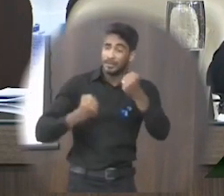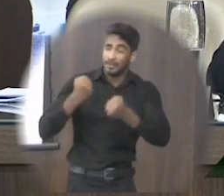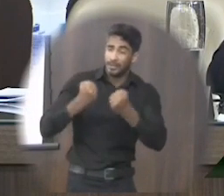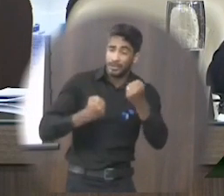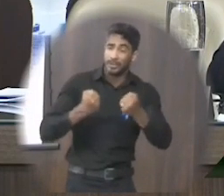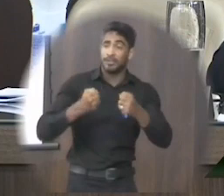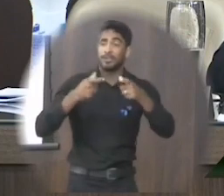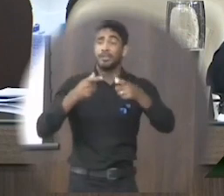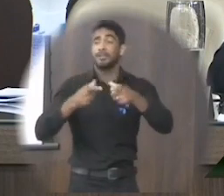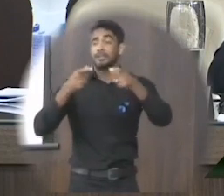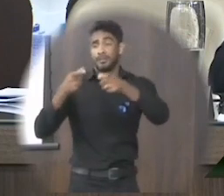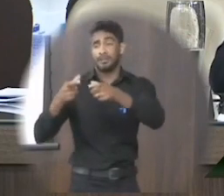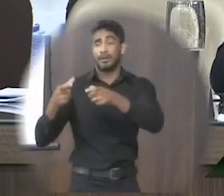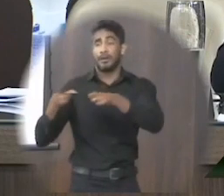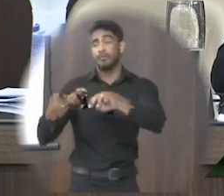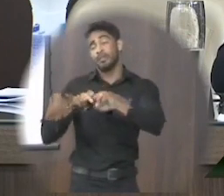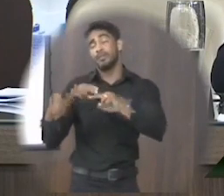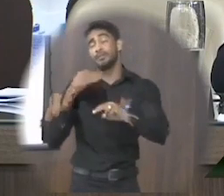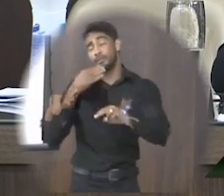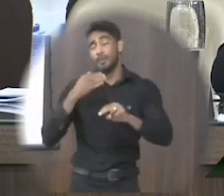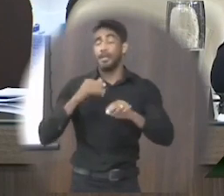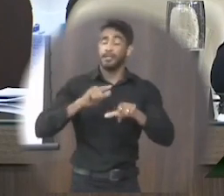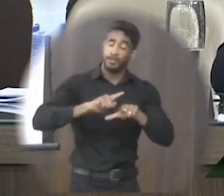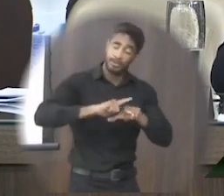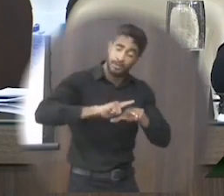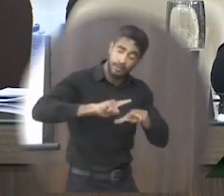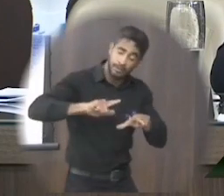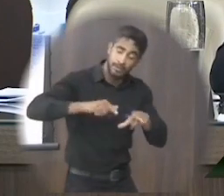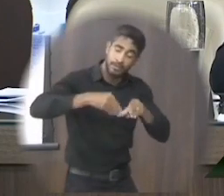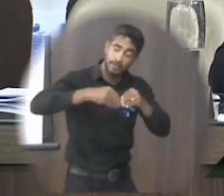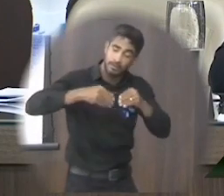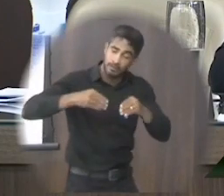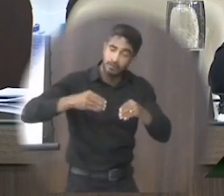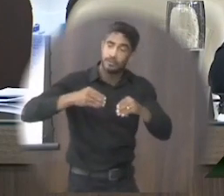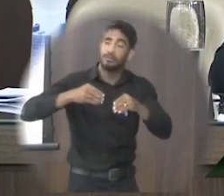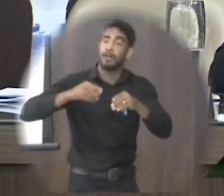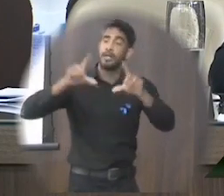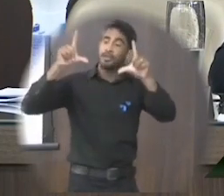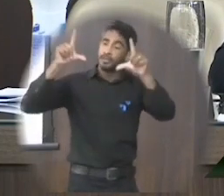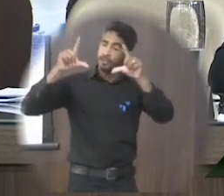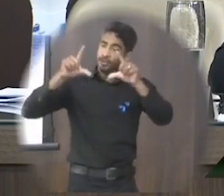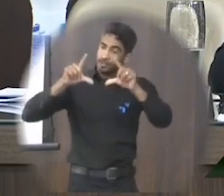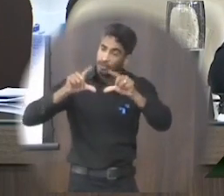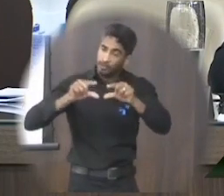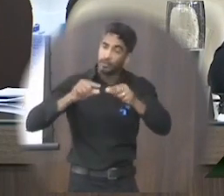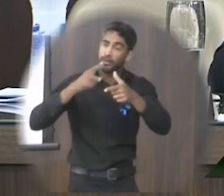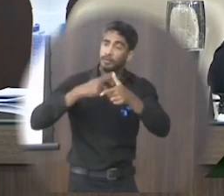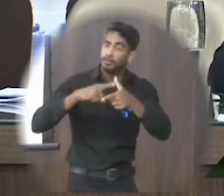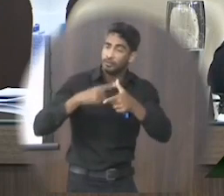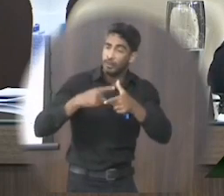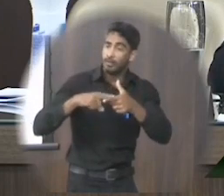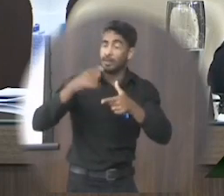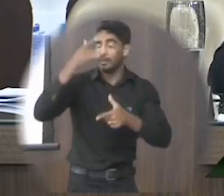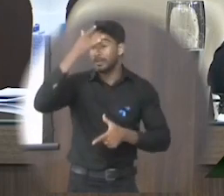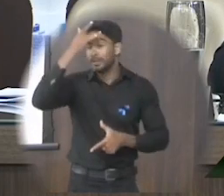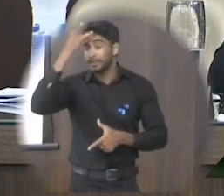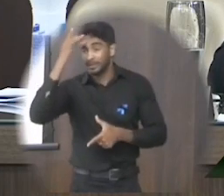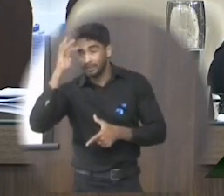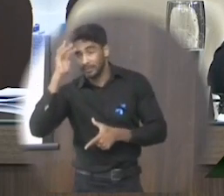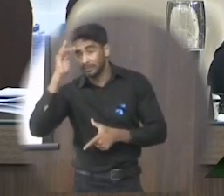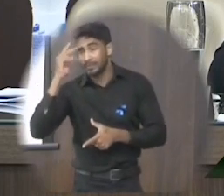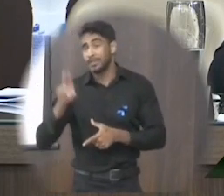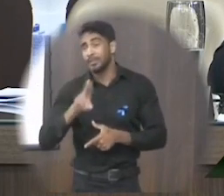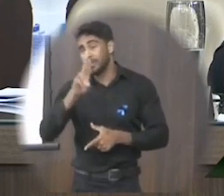que faça essa devida manutenção com o intuito de diminuir os transtornos aos nossos munícipes. Na certeza de contar com o apoio